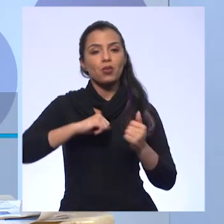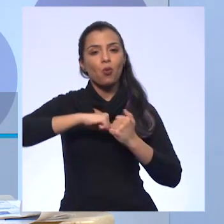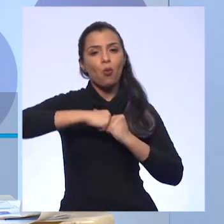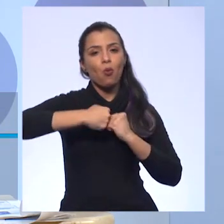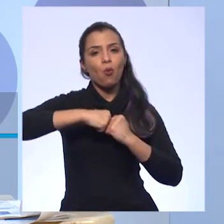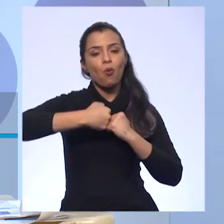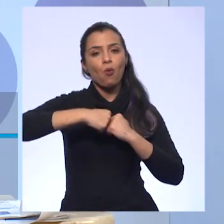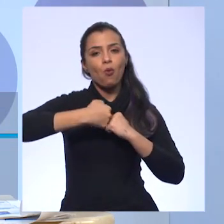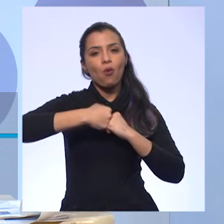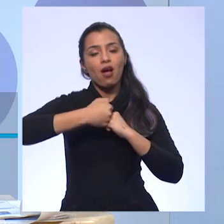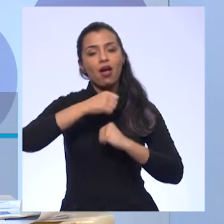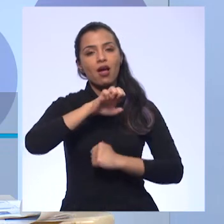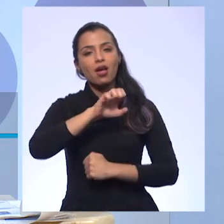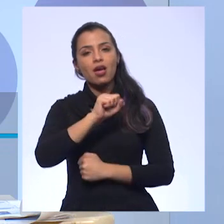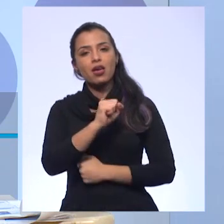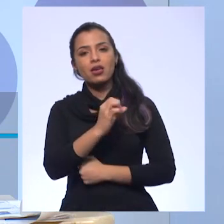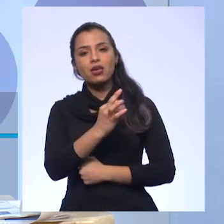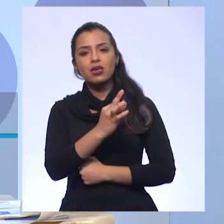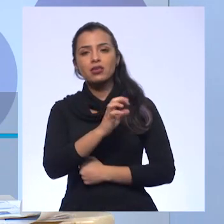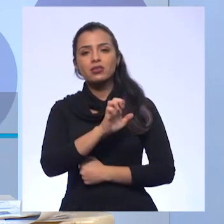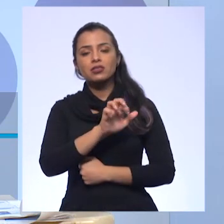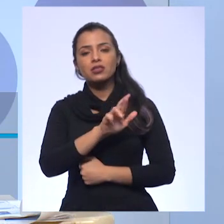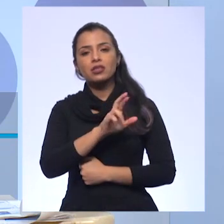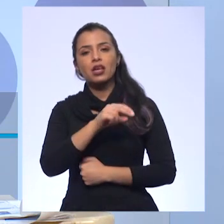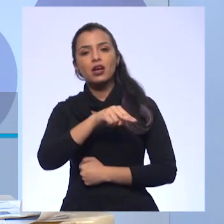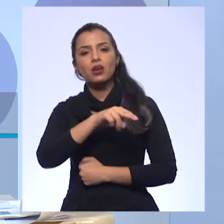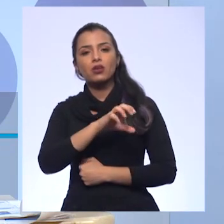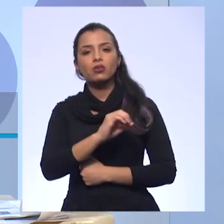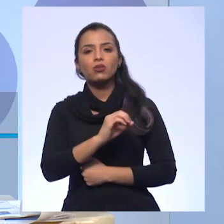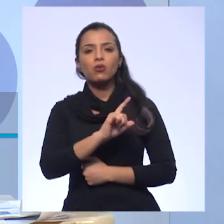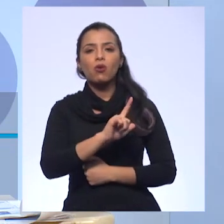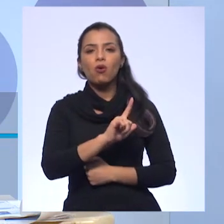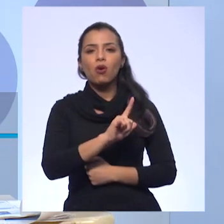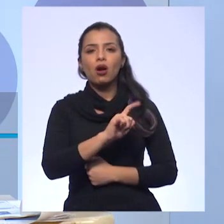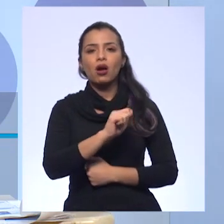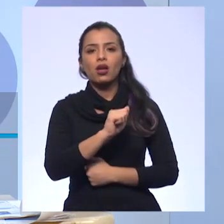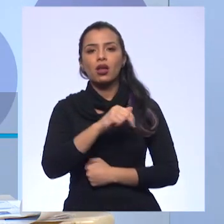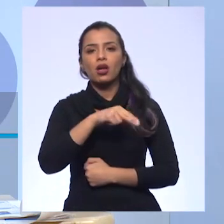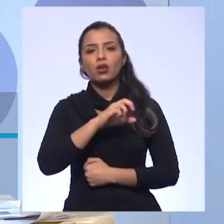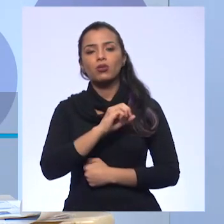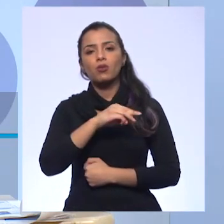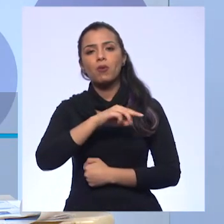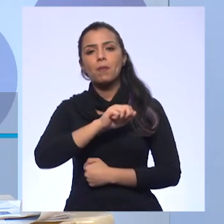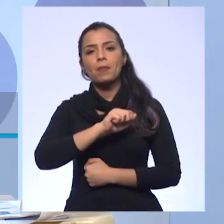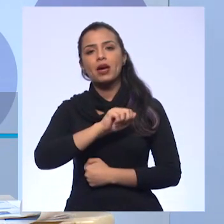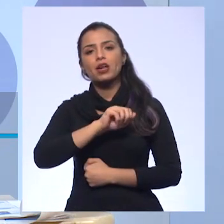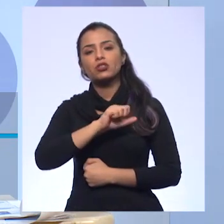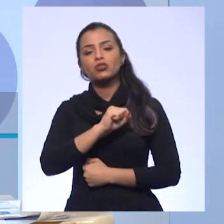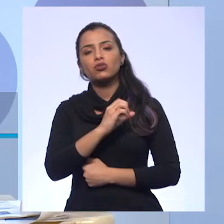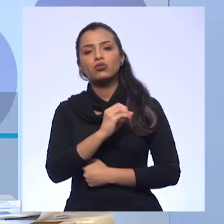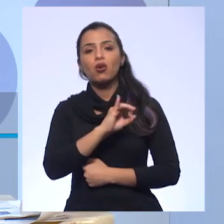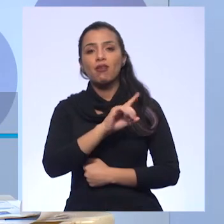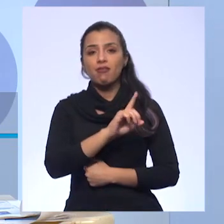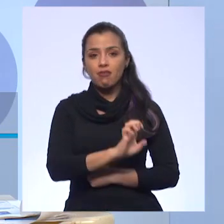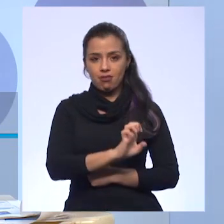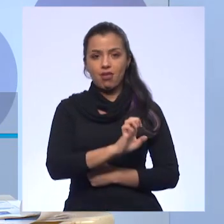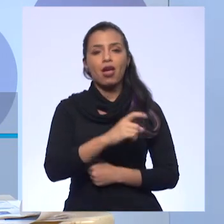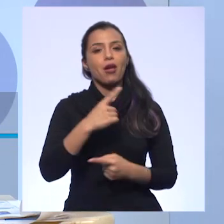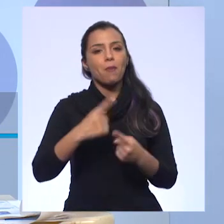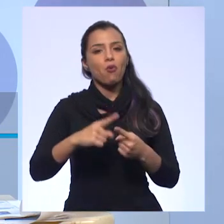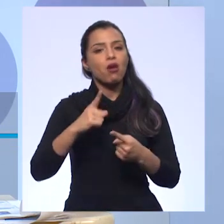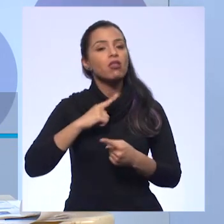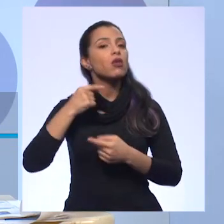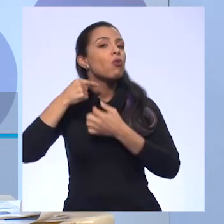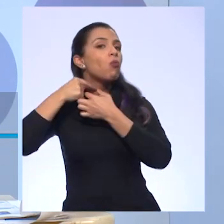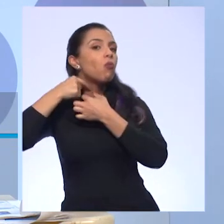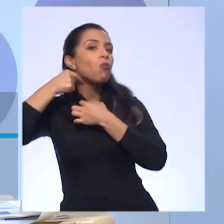chama esternocleidomastoide, porque ele vem daqui e vai até lá. Tá? Então, por isso que ele leva esse nome. É um músculo